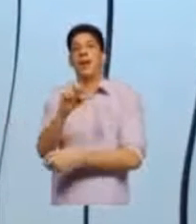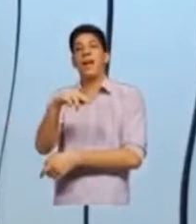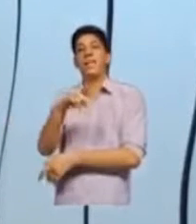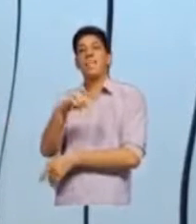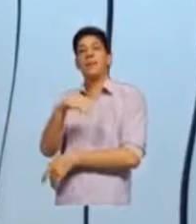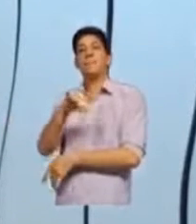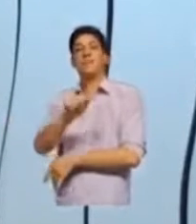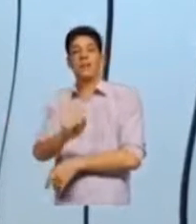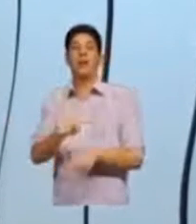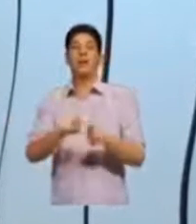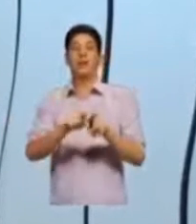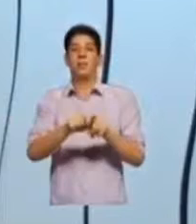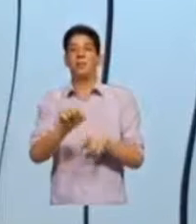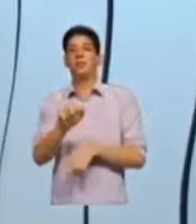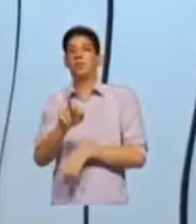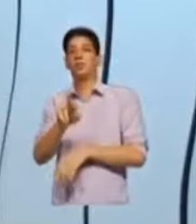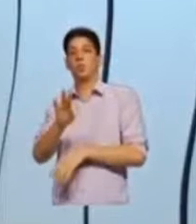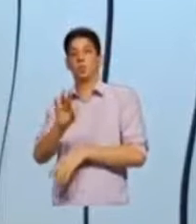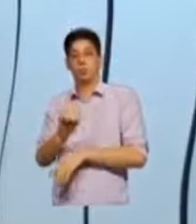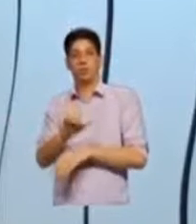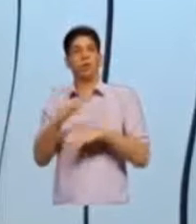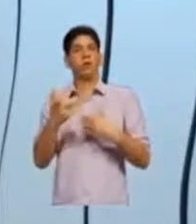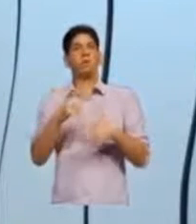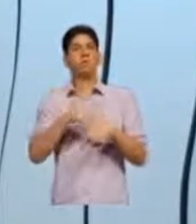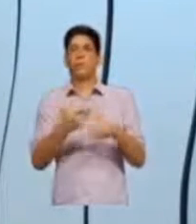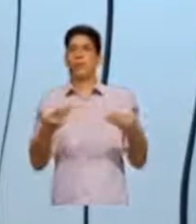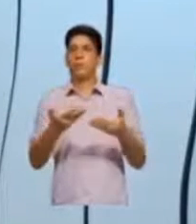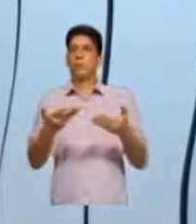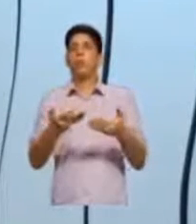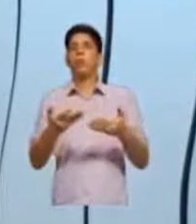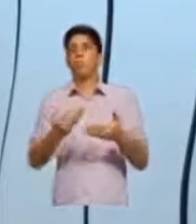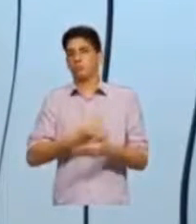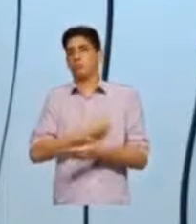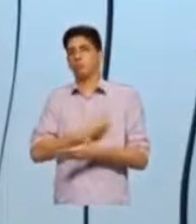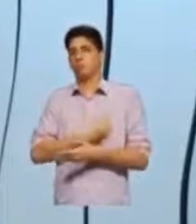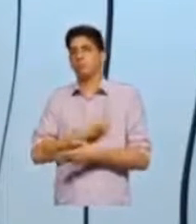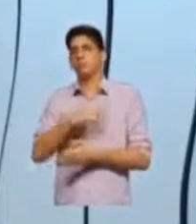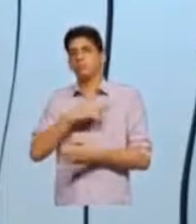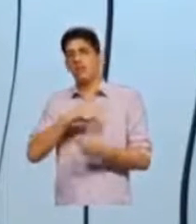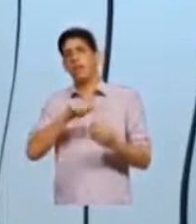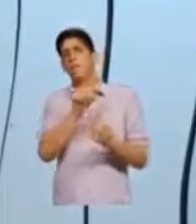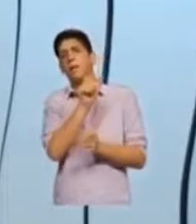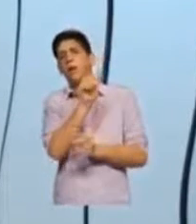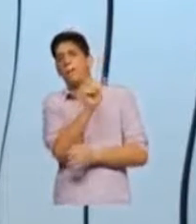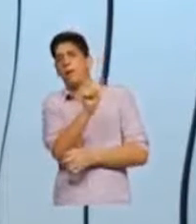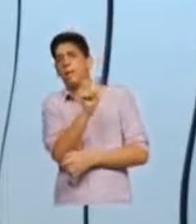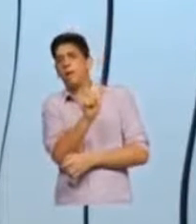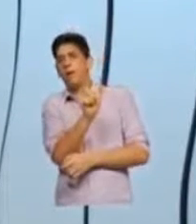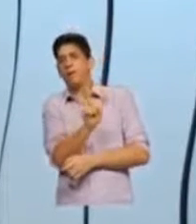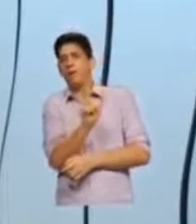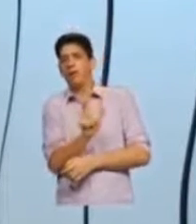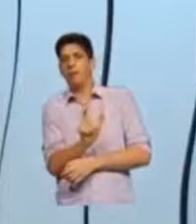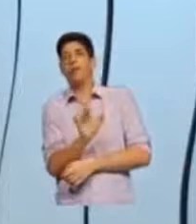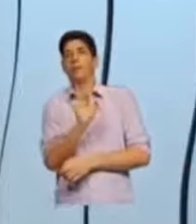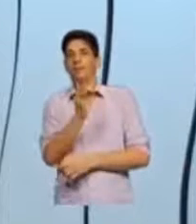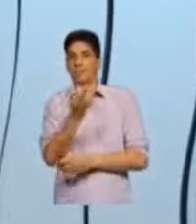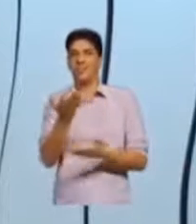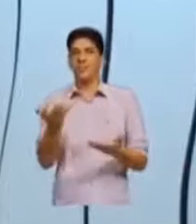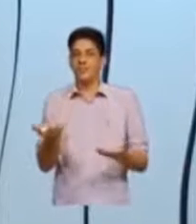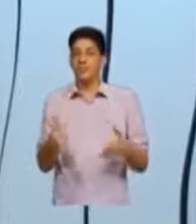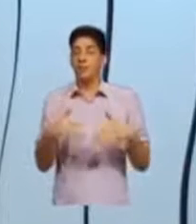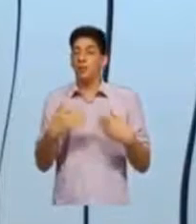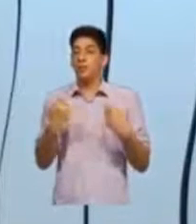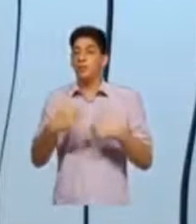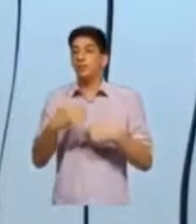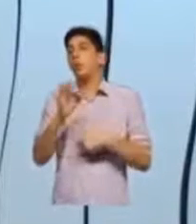No momento que a gente está vivendo, a gente vê muito falar em epidemia, pandemia, que estamos vivendo. Então a gente tem